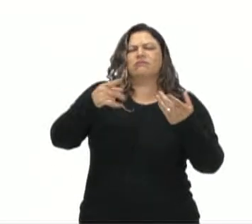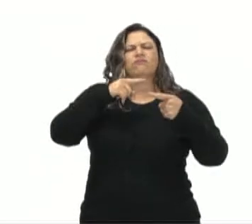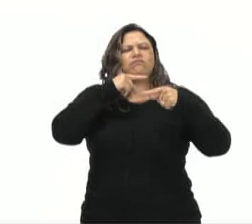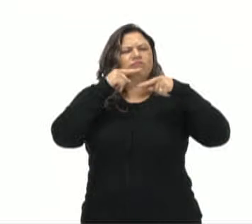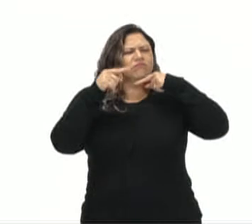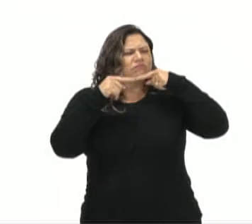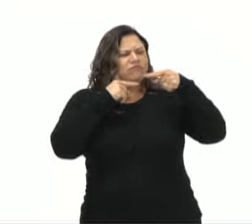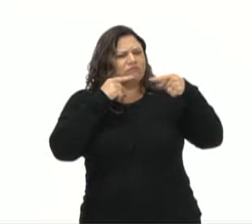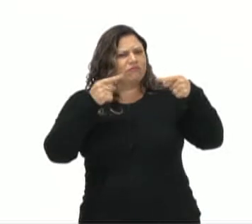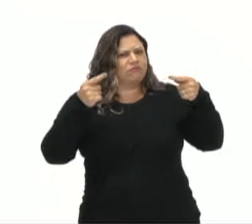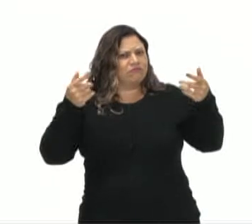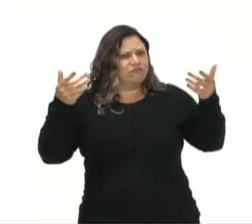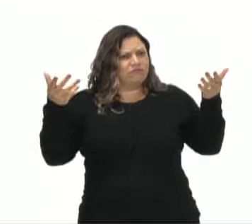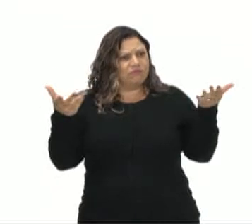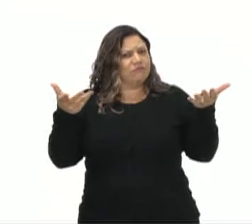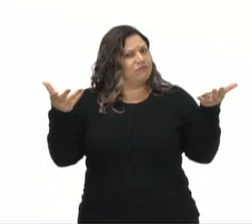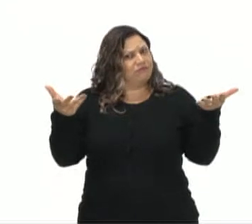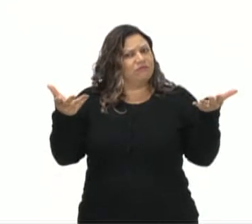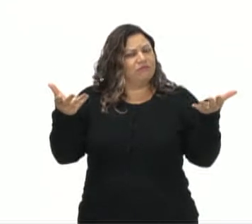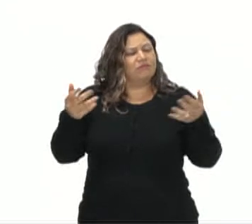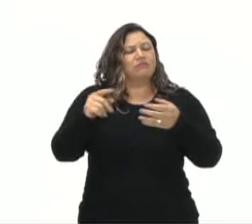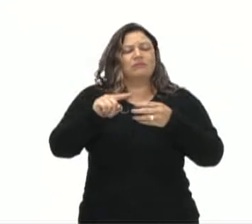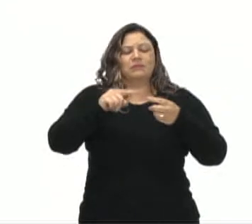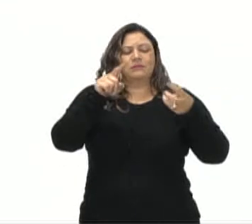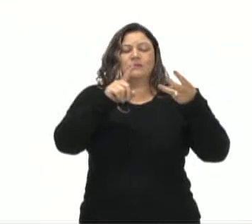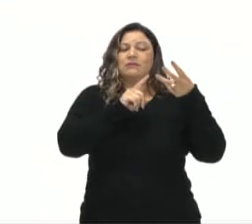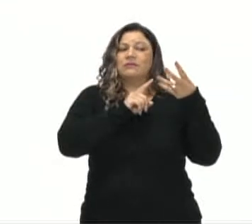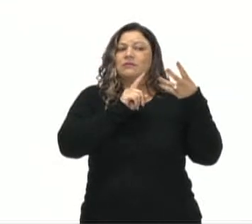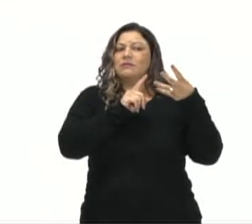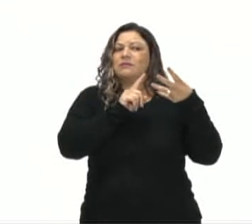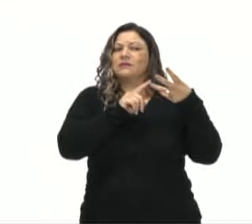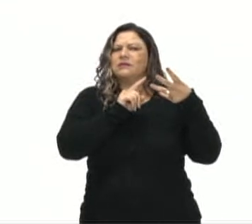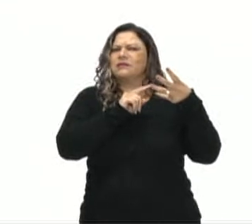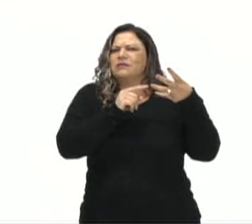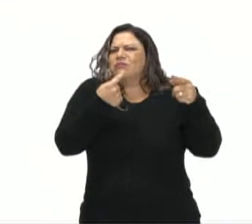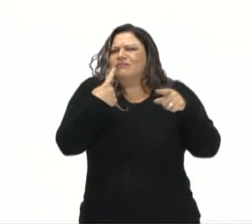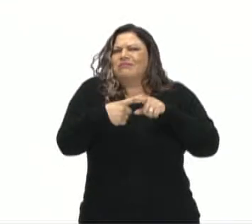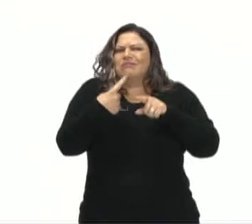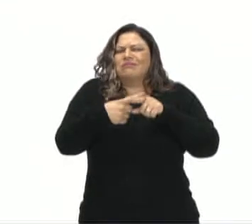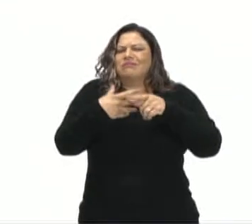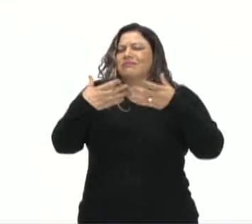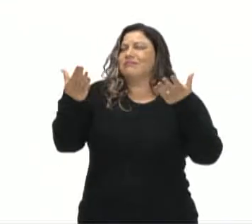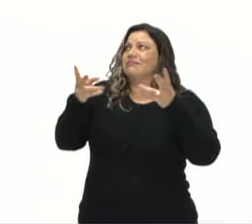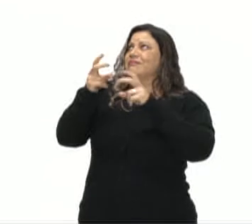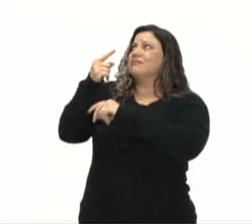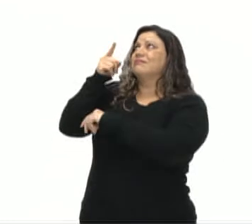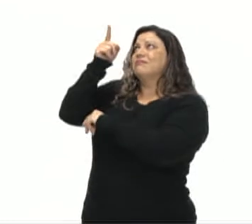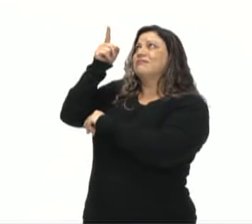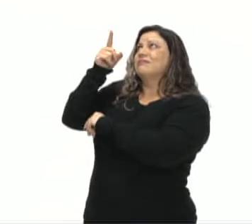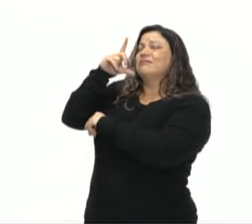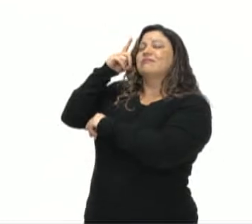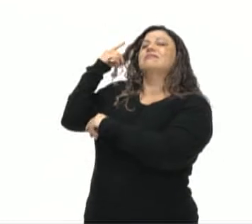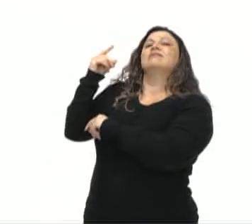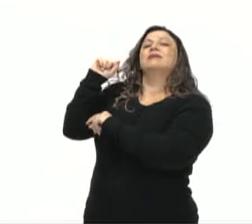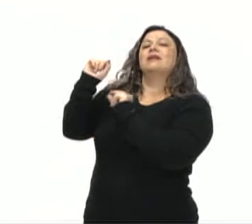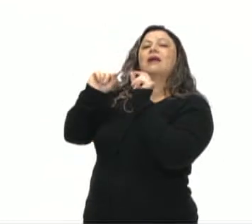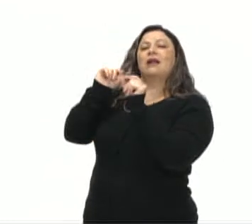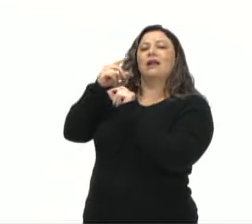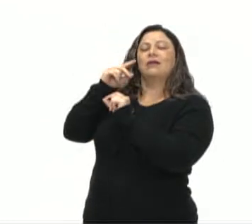ali no próximo quadrinho. Para que tanto? Bastaria